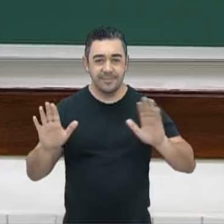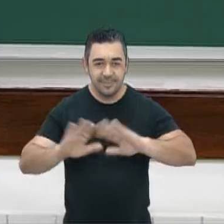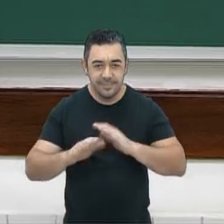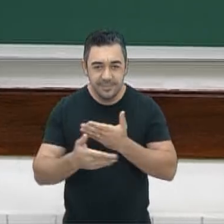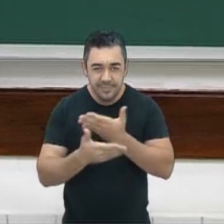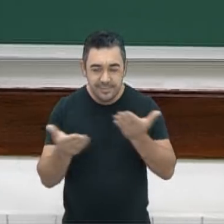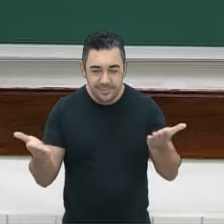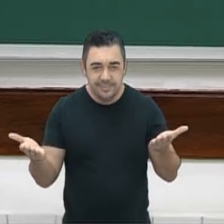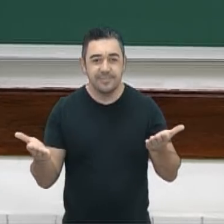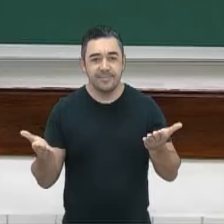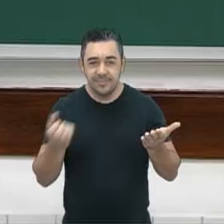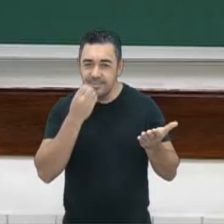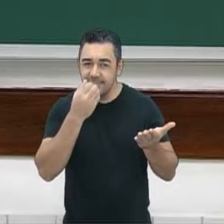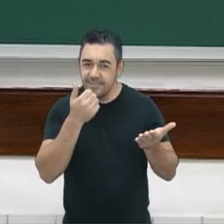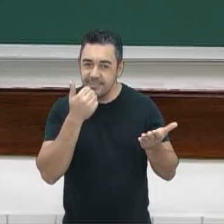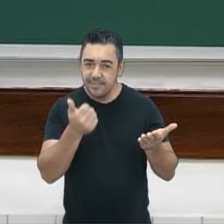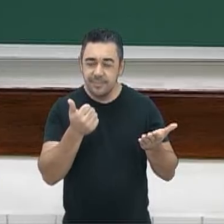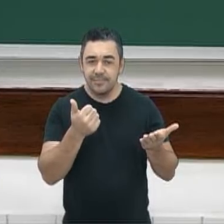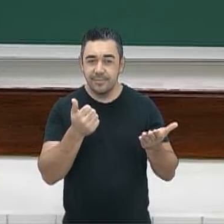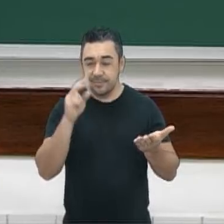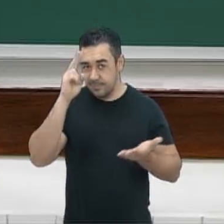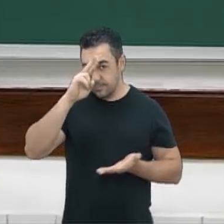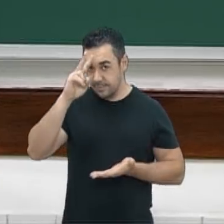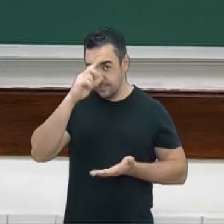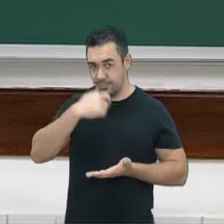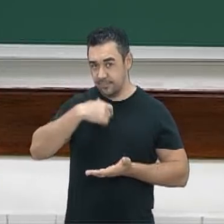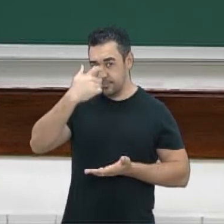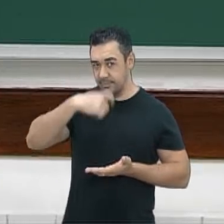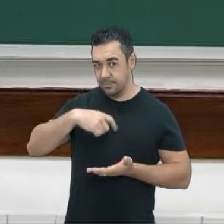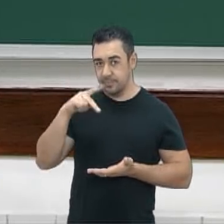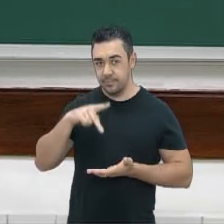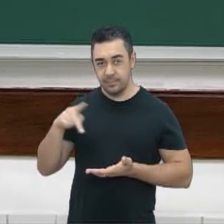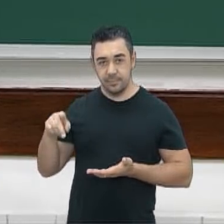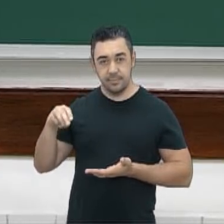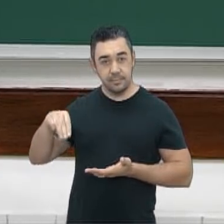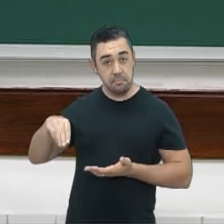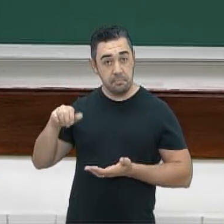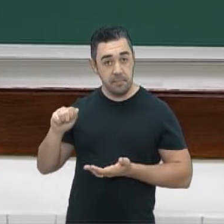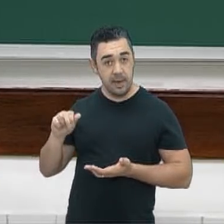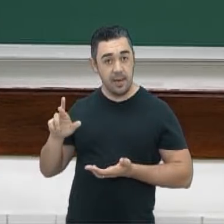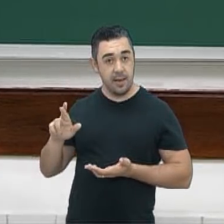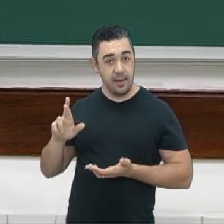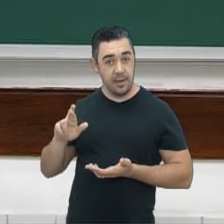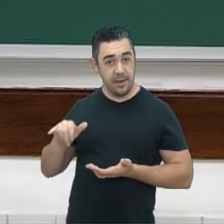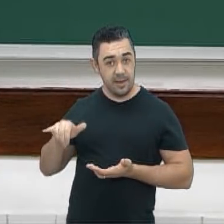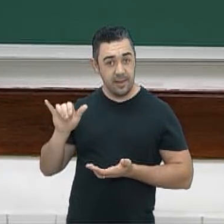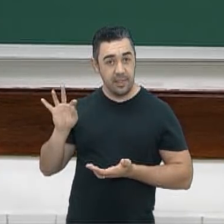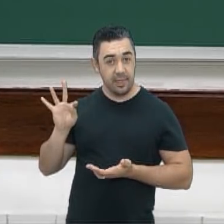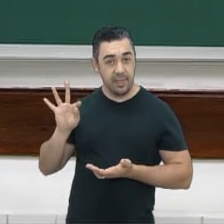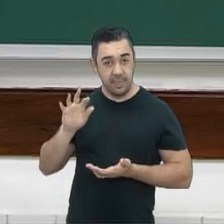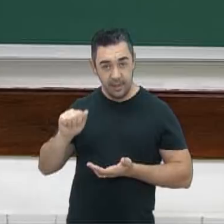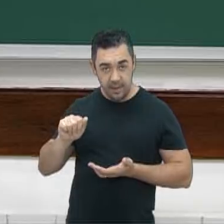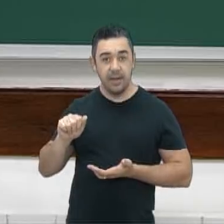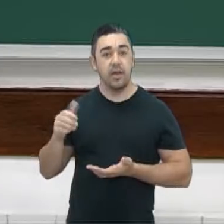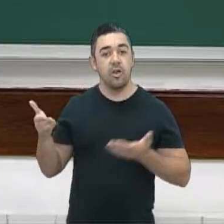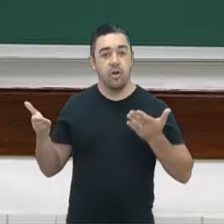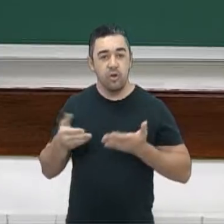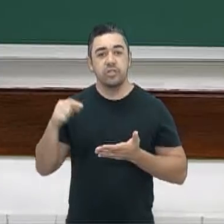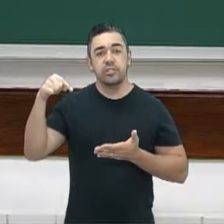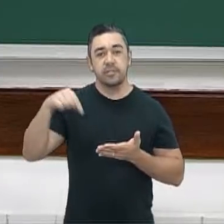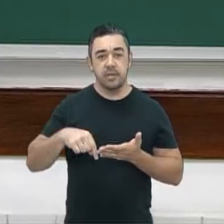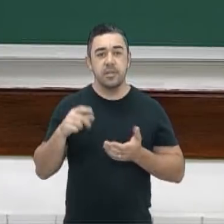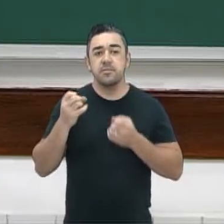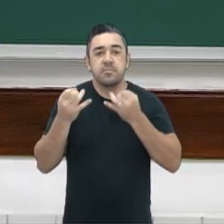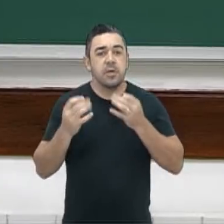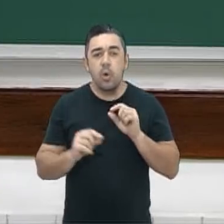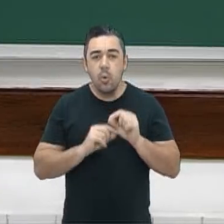Olá, pessoal, tudo bem? Lembram? Eu sou a professora Marita e hoje eu tô aqui com os sextos anos para a gente falar sobre equivalência